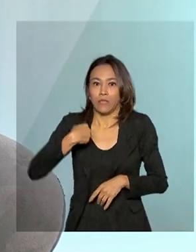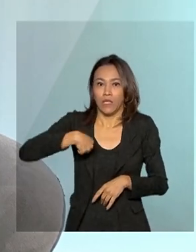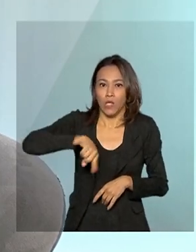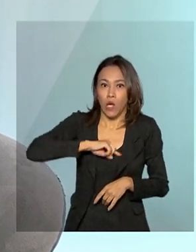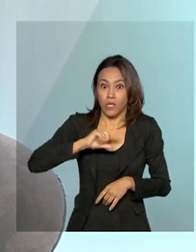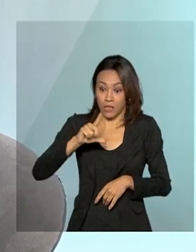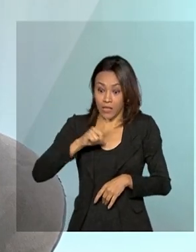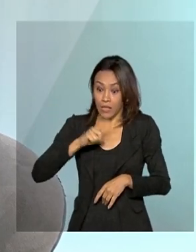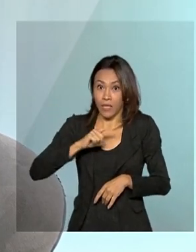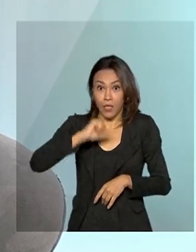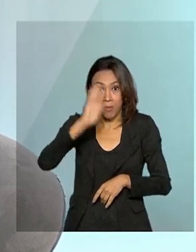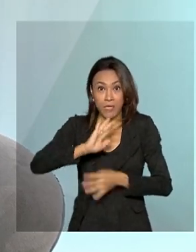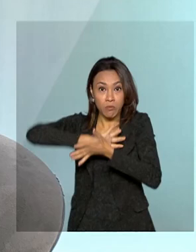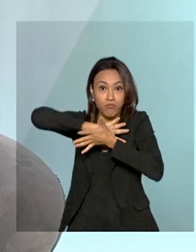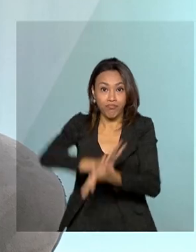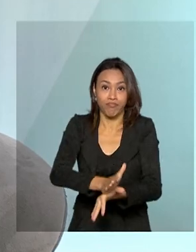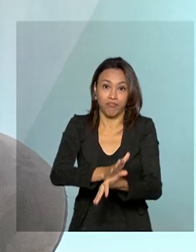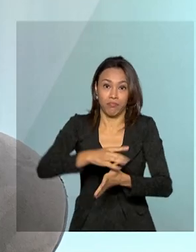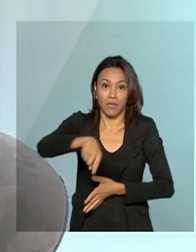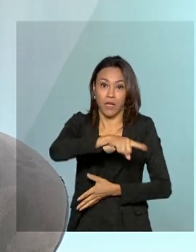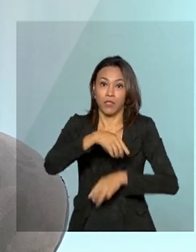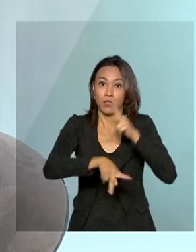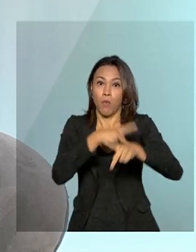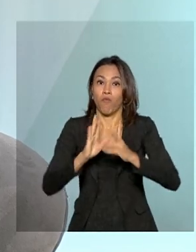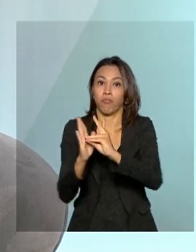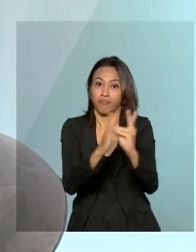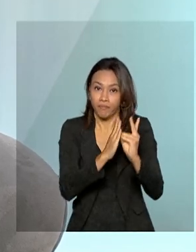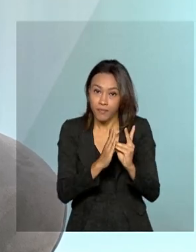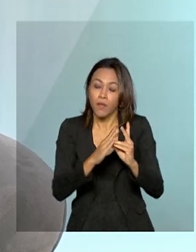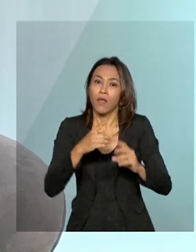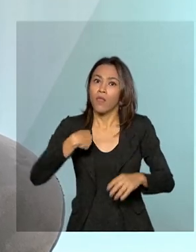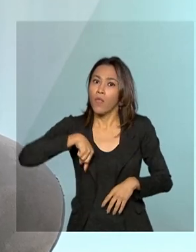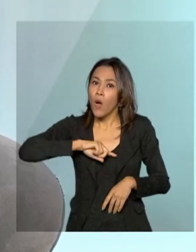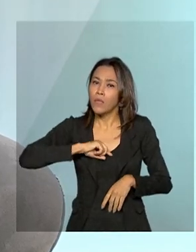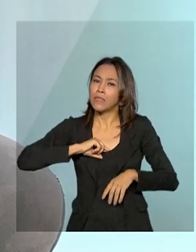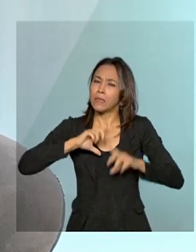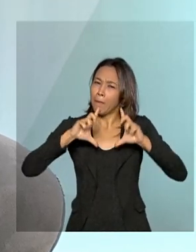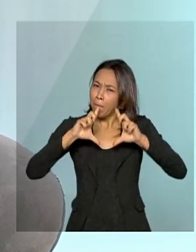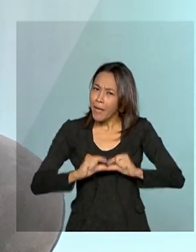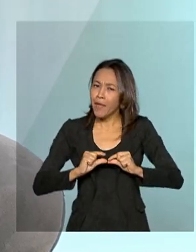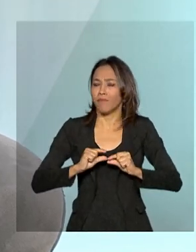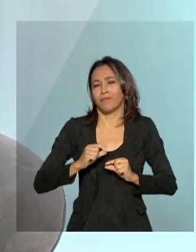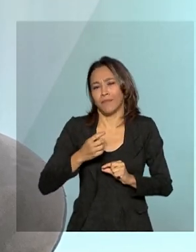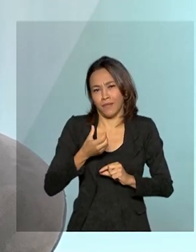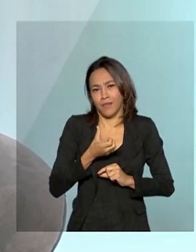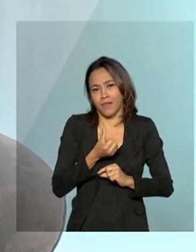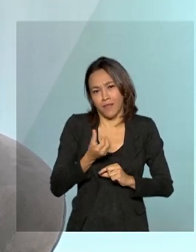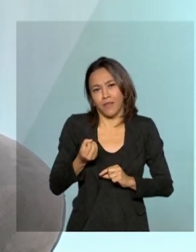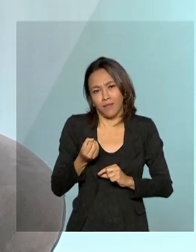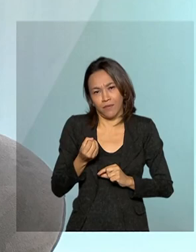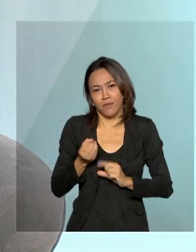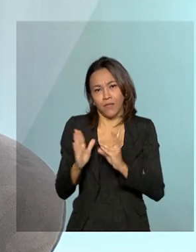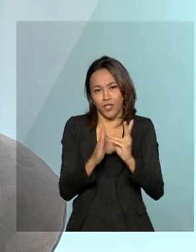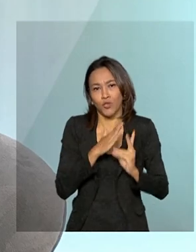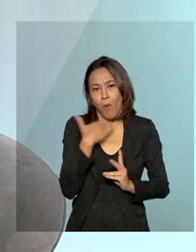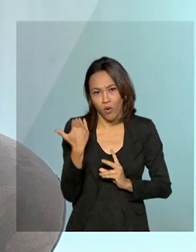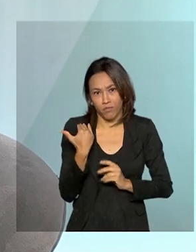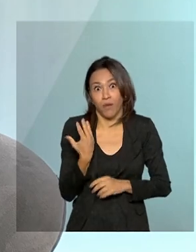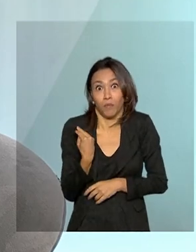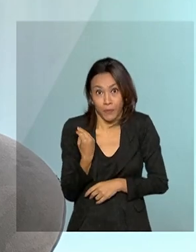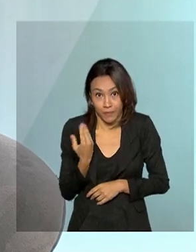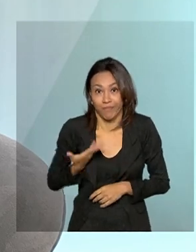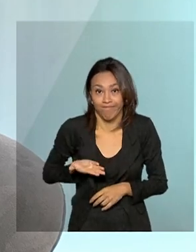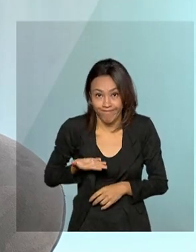teríamos no Brasil um genocídio. É bom lembrar que nós temos menos de 600 índios mortos. É muito? Claro que é